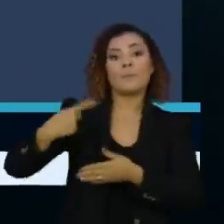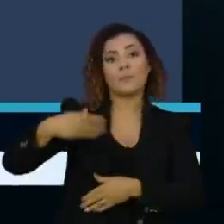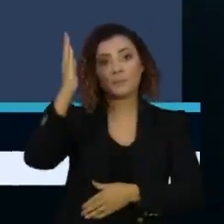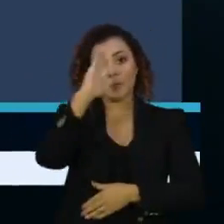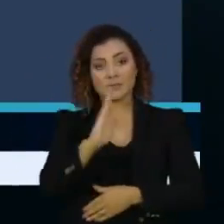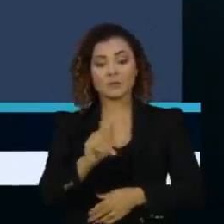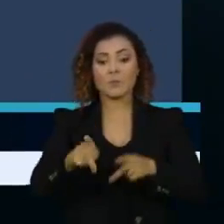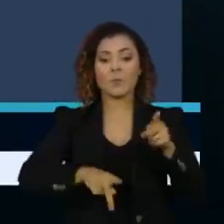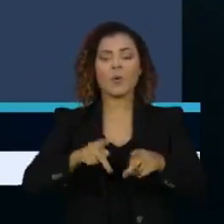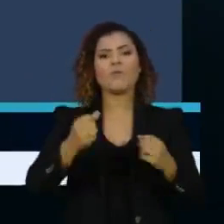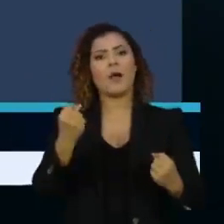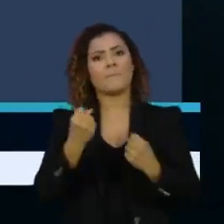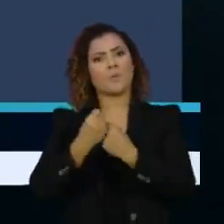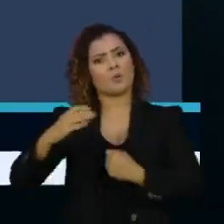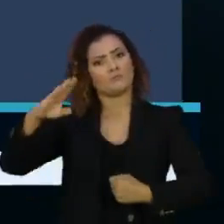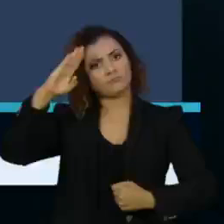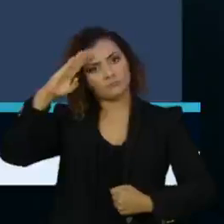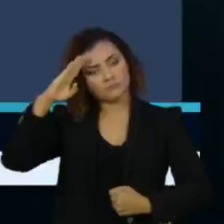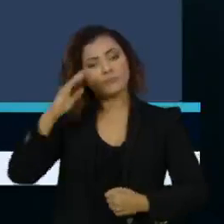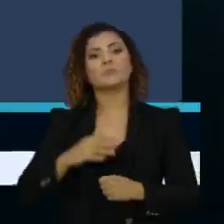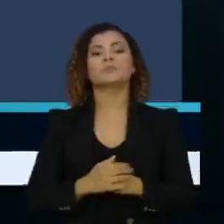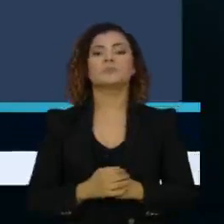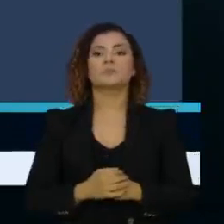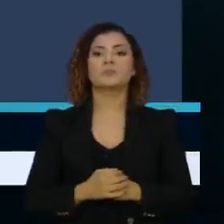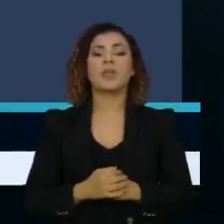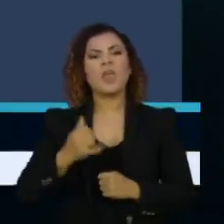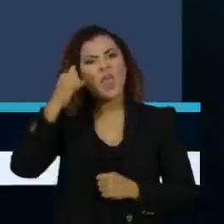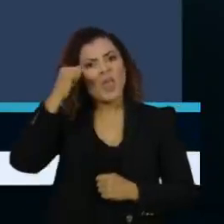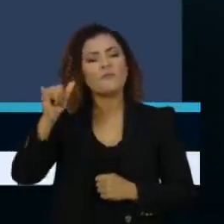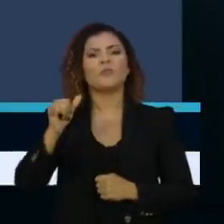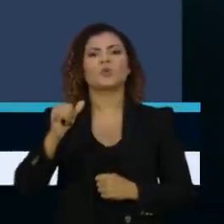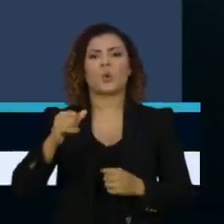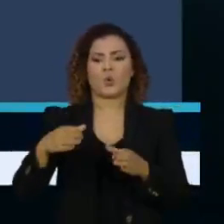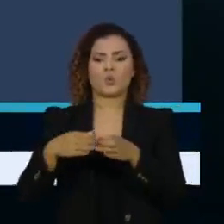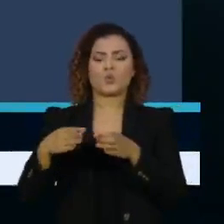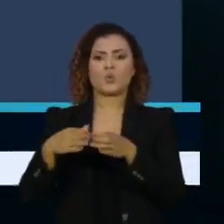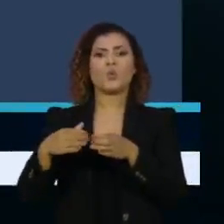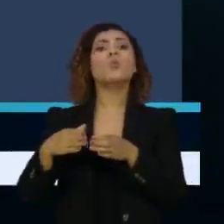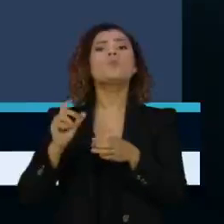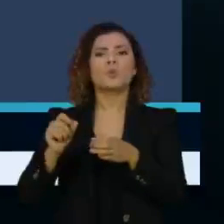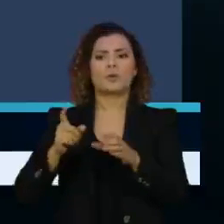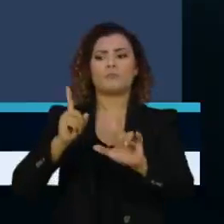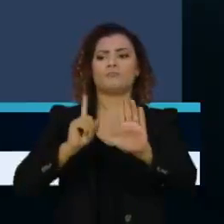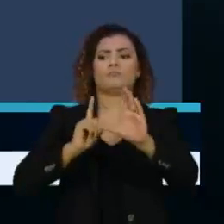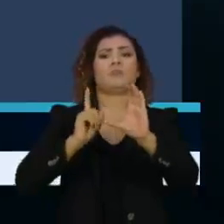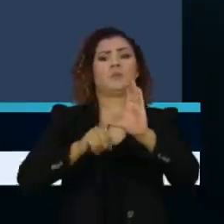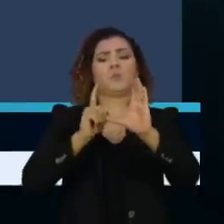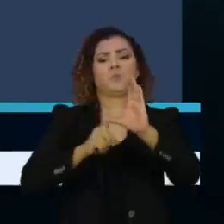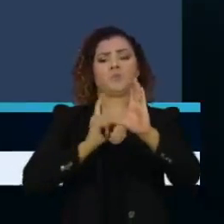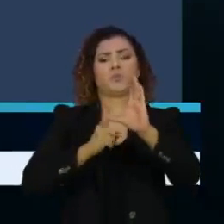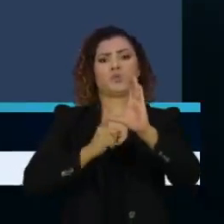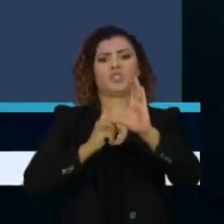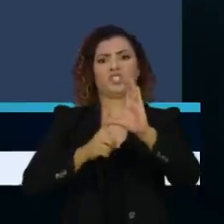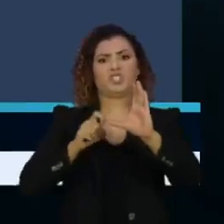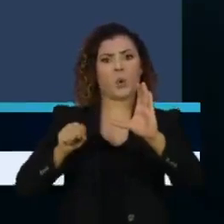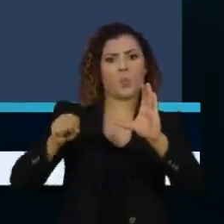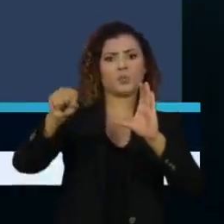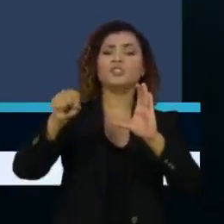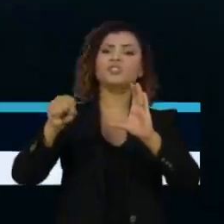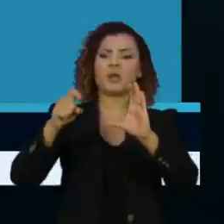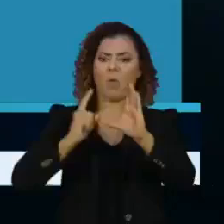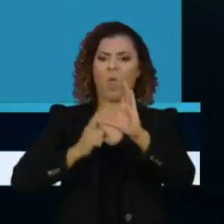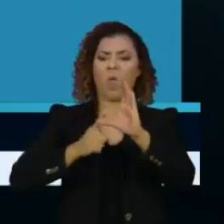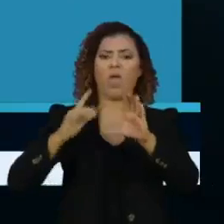com apoio das Forças Armadas, impediu que o movimento comunista internacional fincasse suas tenazes no